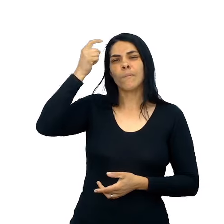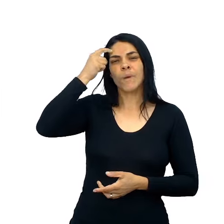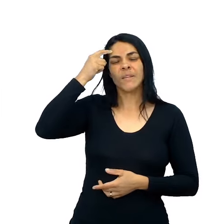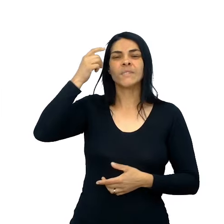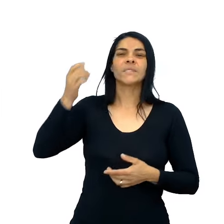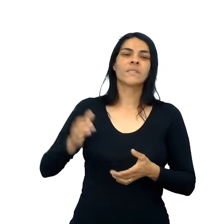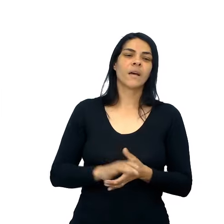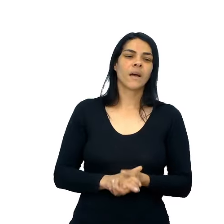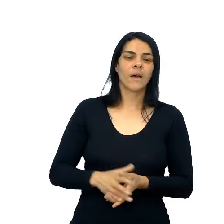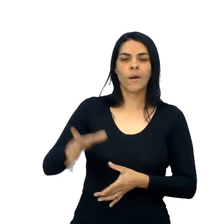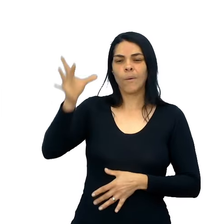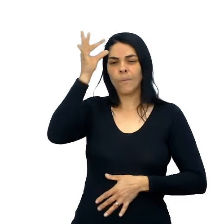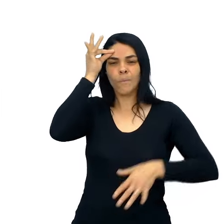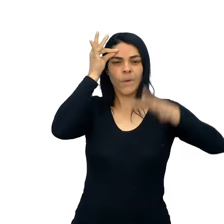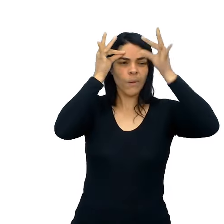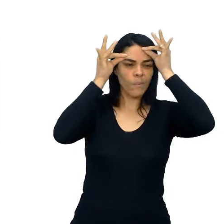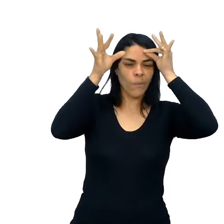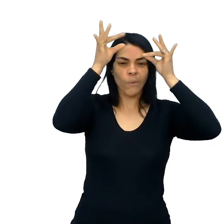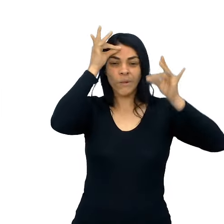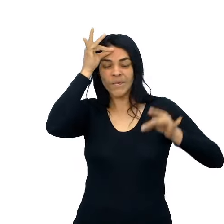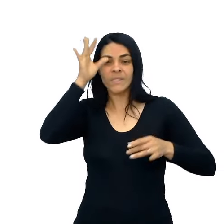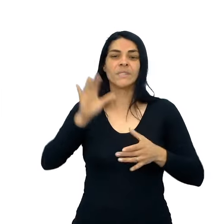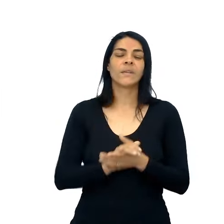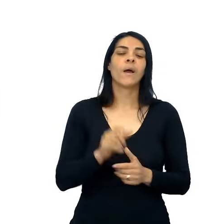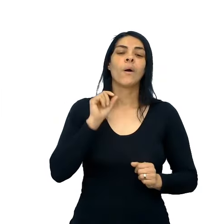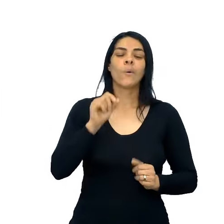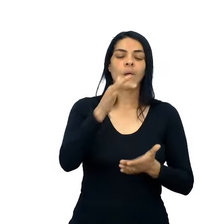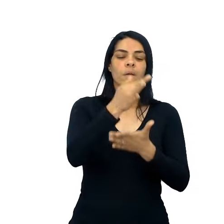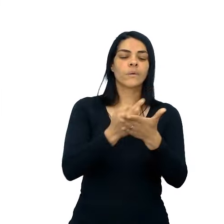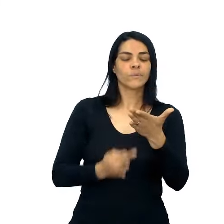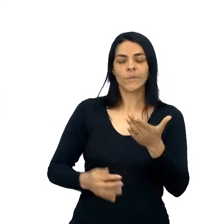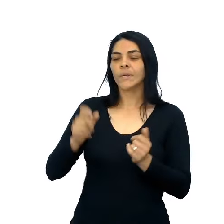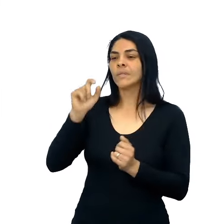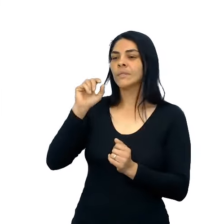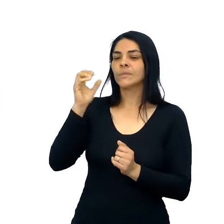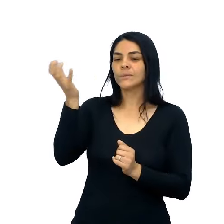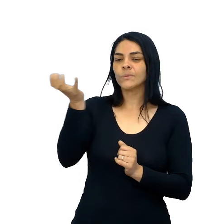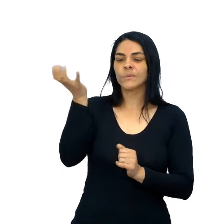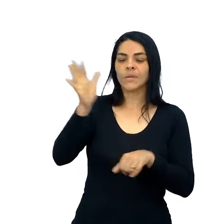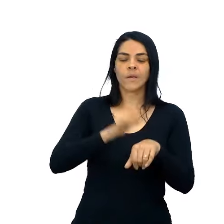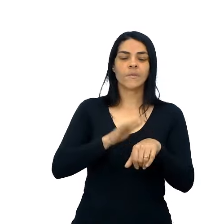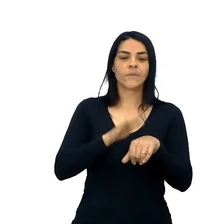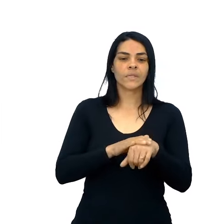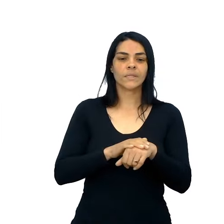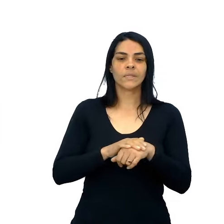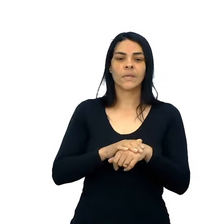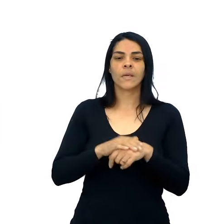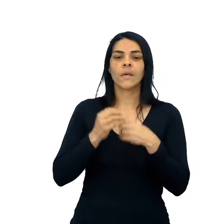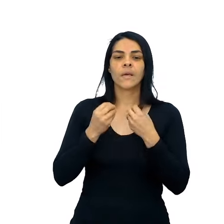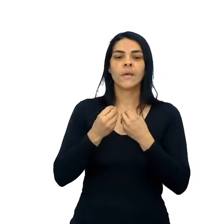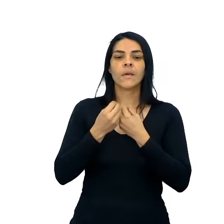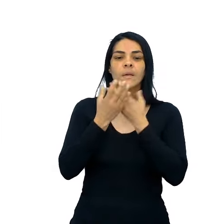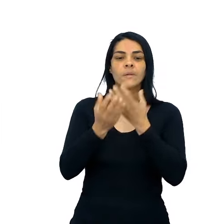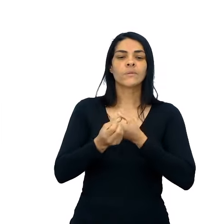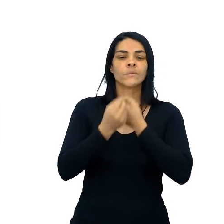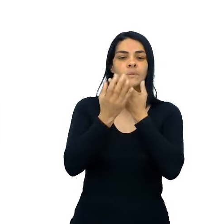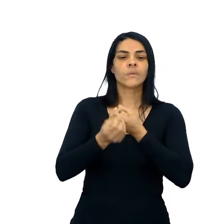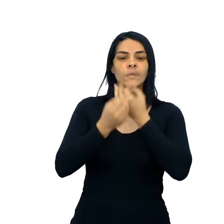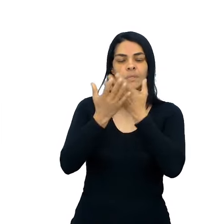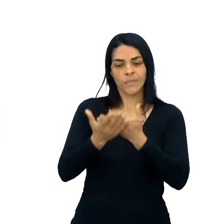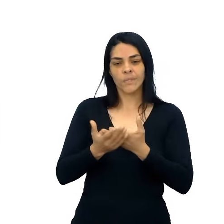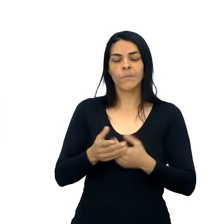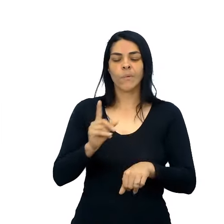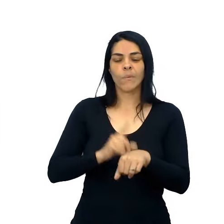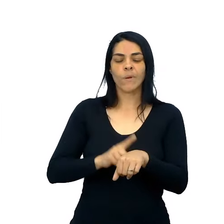humanas. O que que esses textos pretendem? Eles pretendem representar, por meio do discurso, experiências vividas situadas em